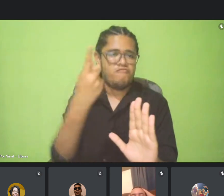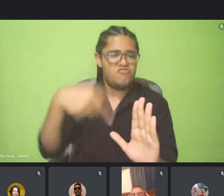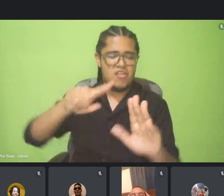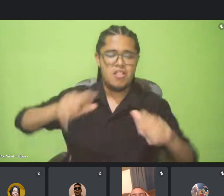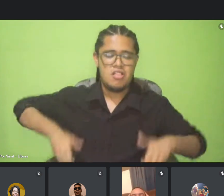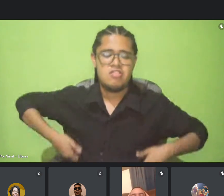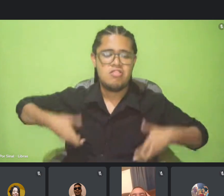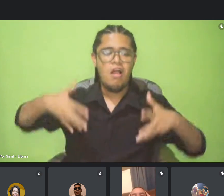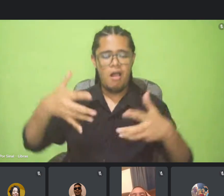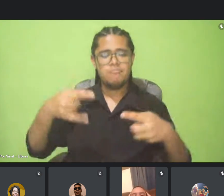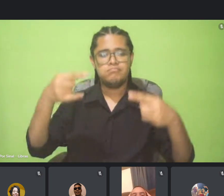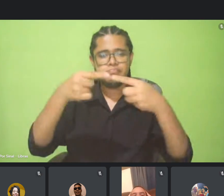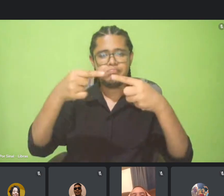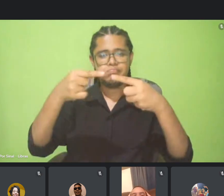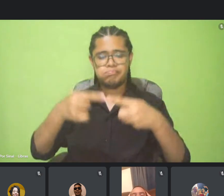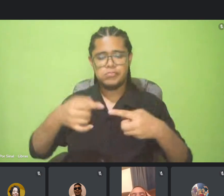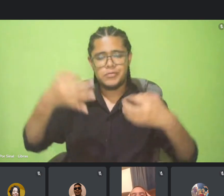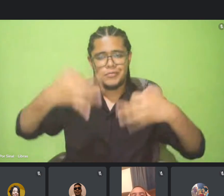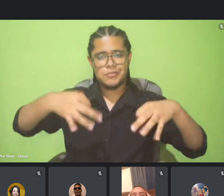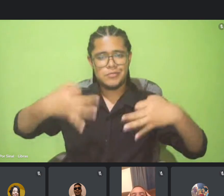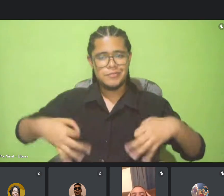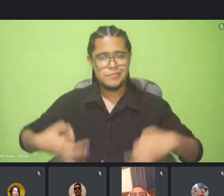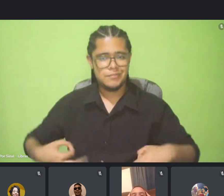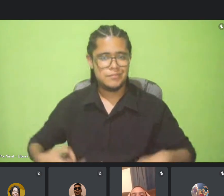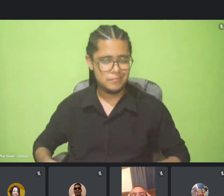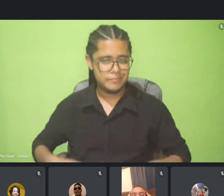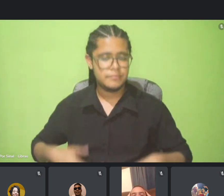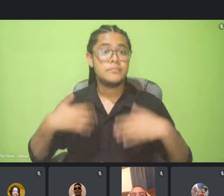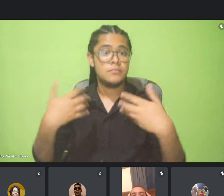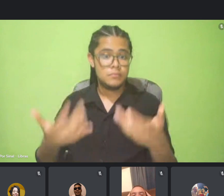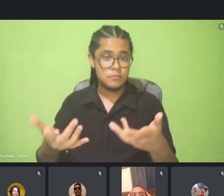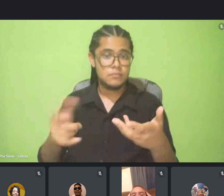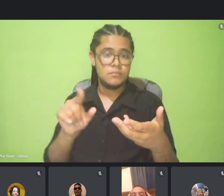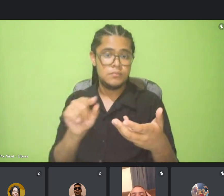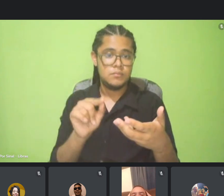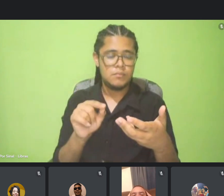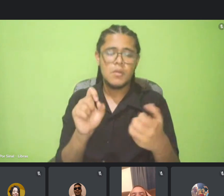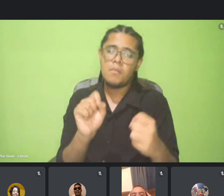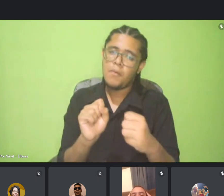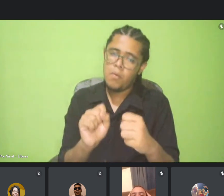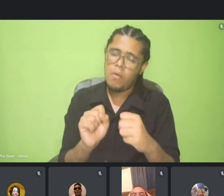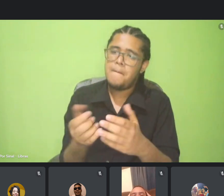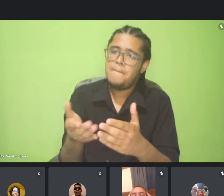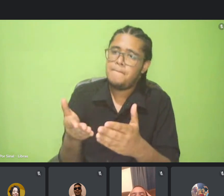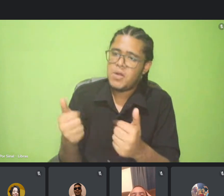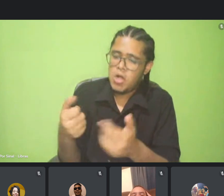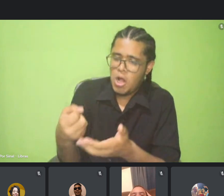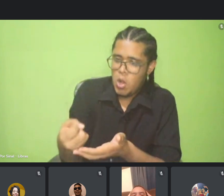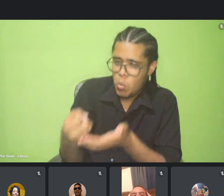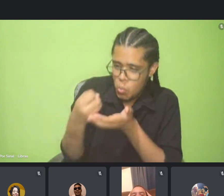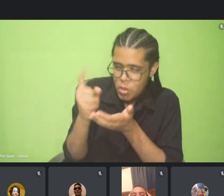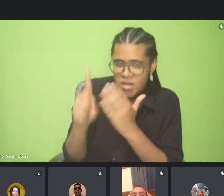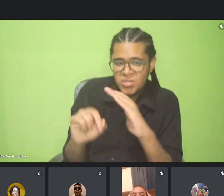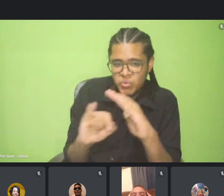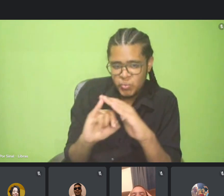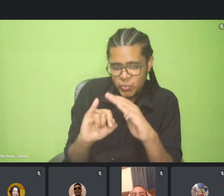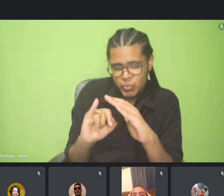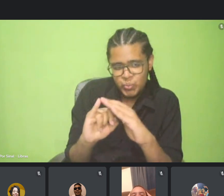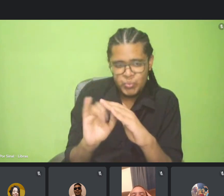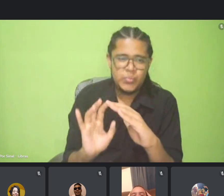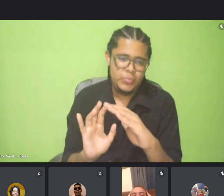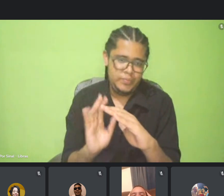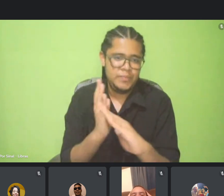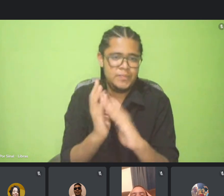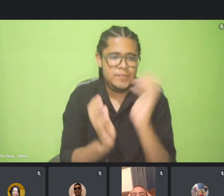essa ajuda às instituições que vocês já dialogam para ajudar nessa burocracia toda, mas longe lá no Complexo Cultural da Rampa também